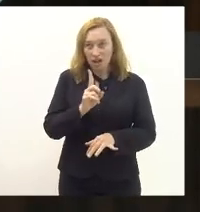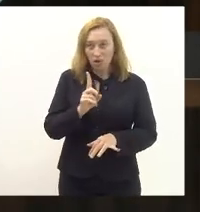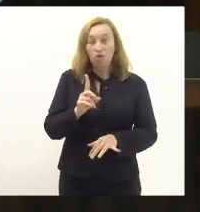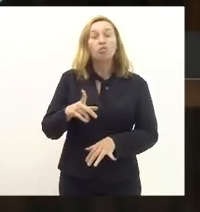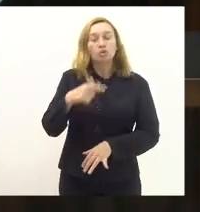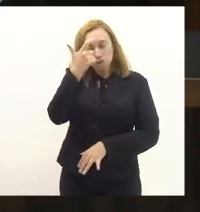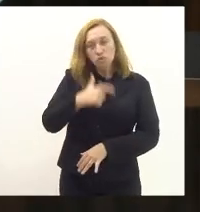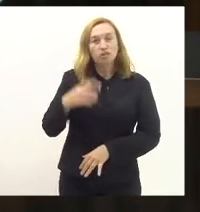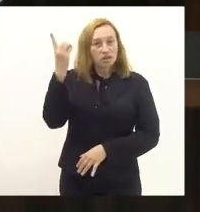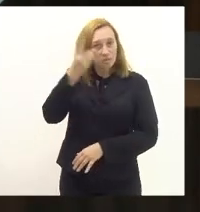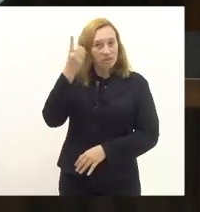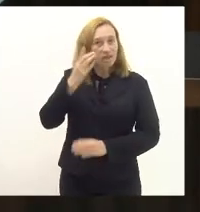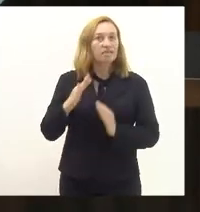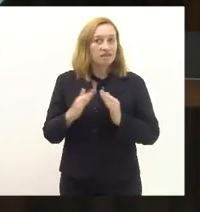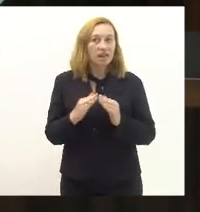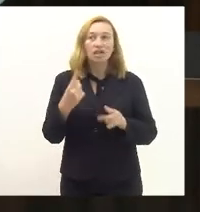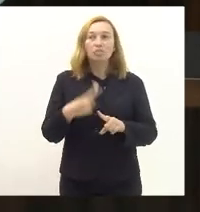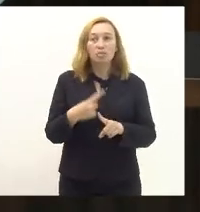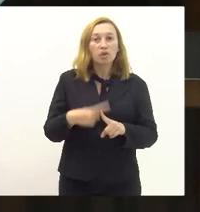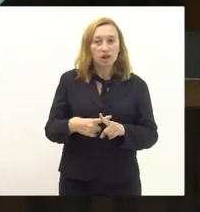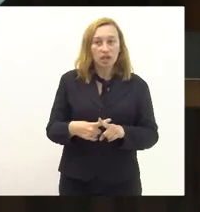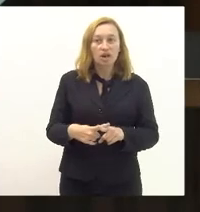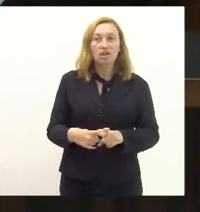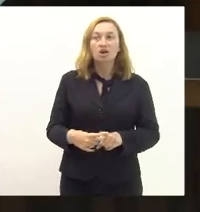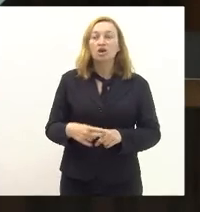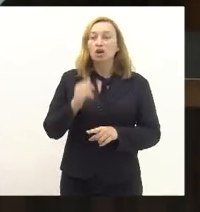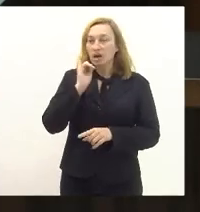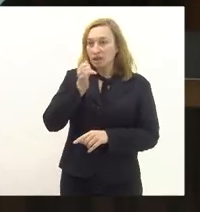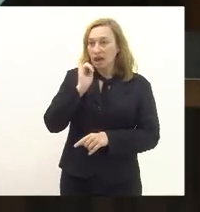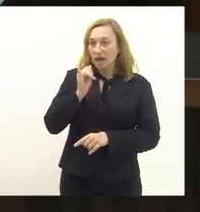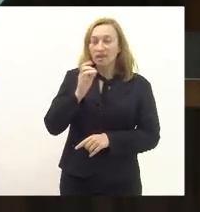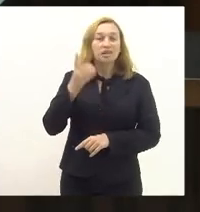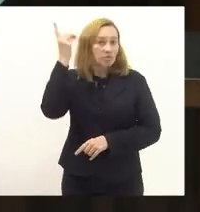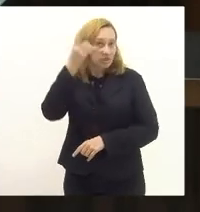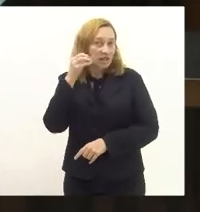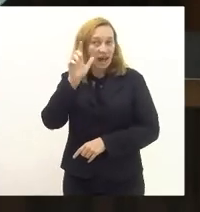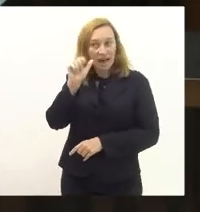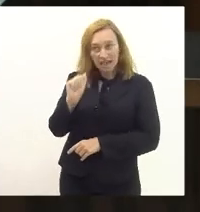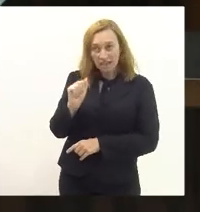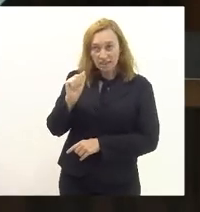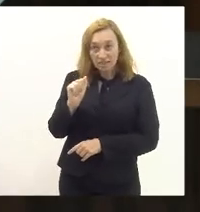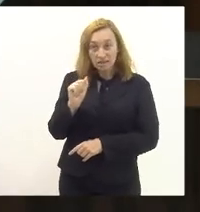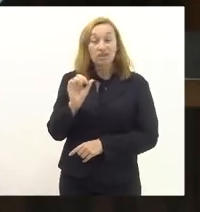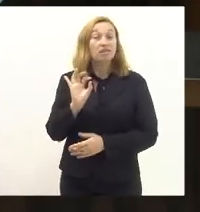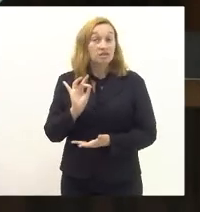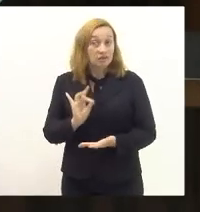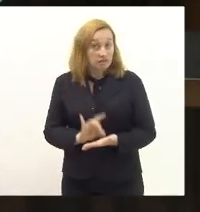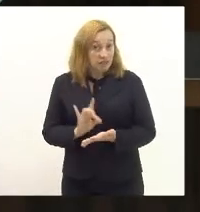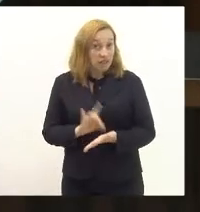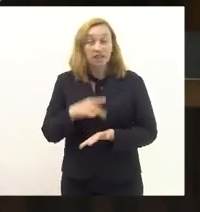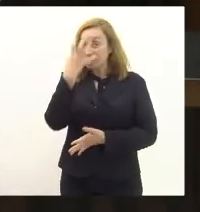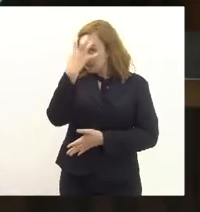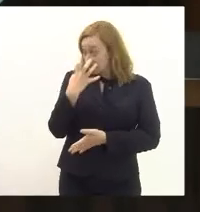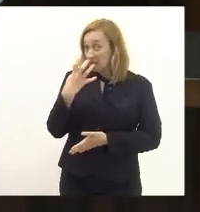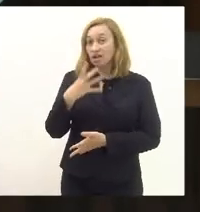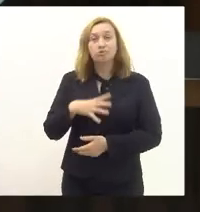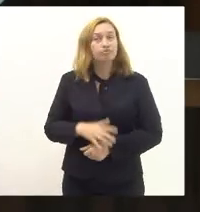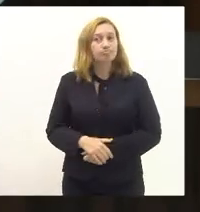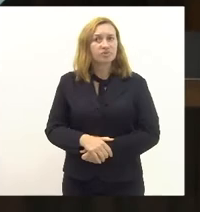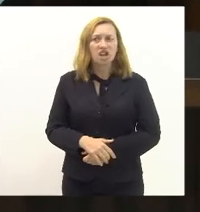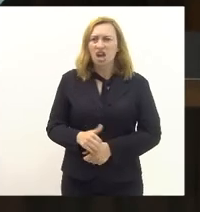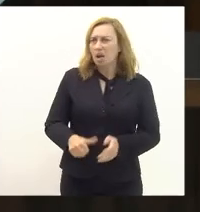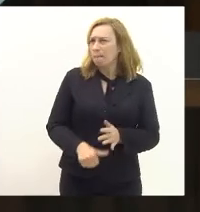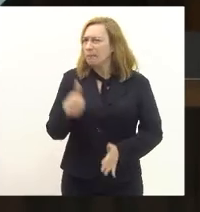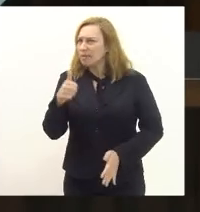parlamentar dessa casa, porque os fatos narrados pela deputada Alana Passos são de extrema gravidade. Não é a